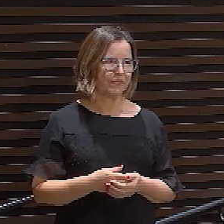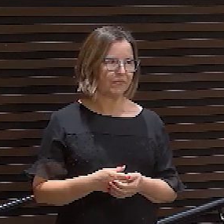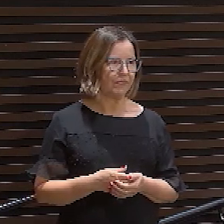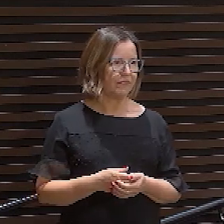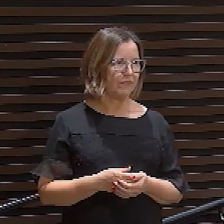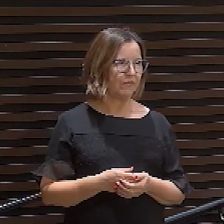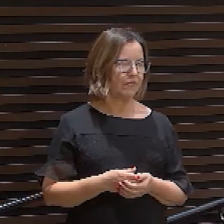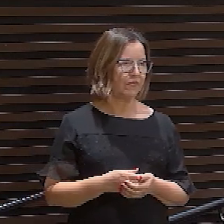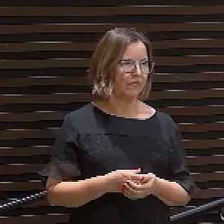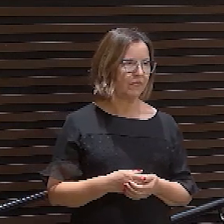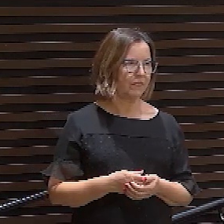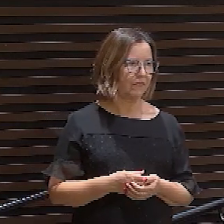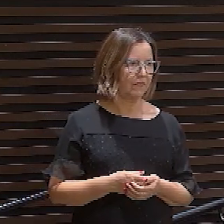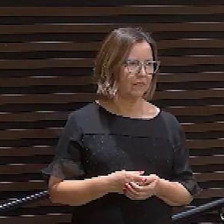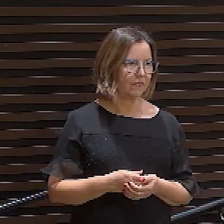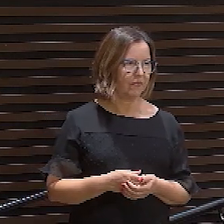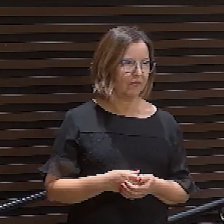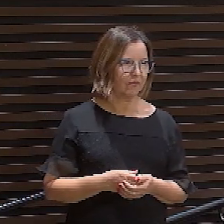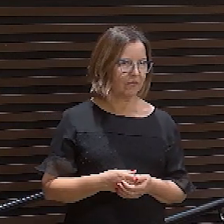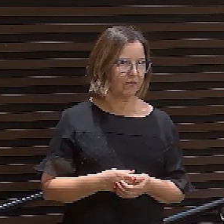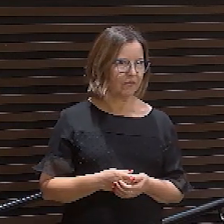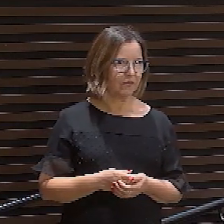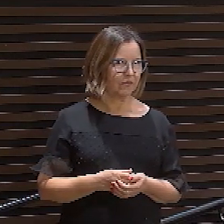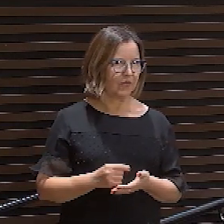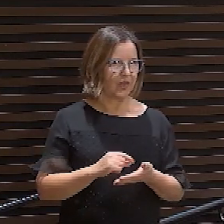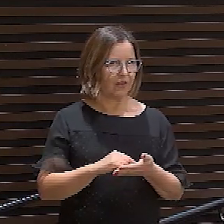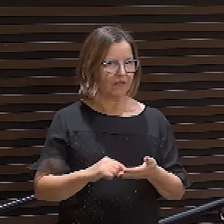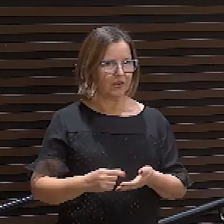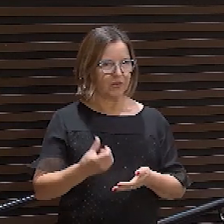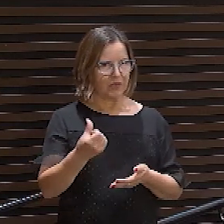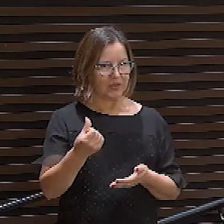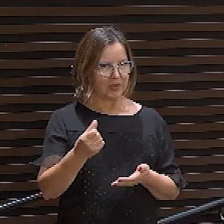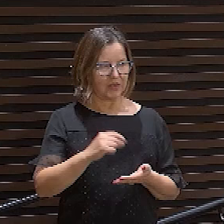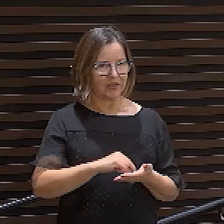o verso 6 e 7.